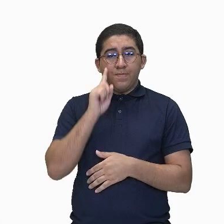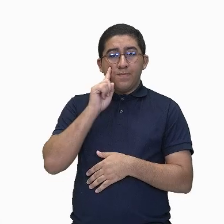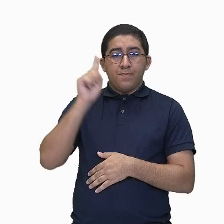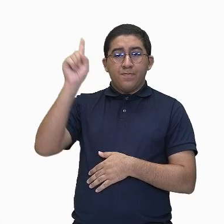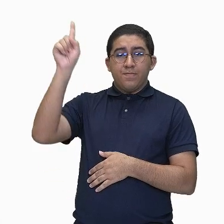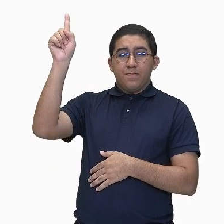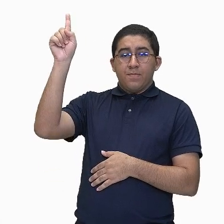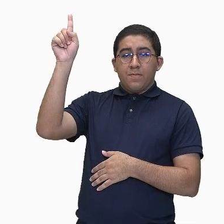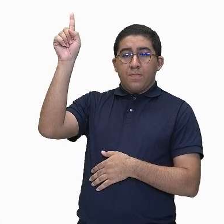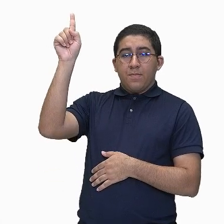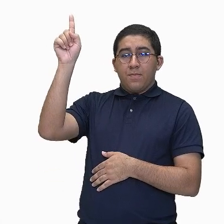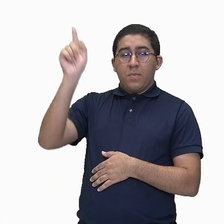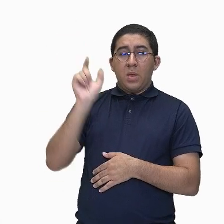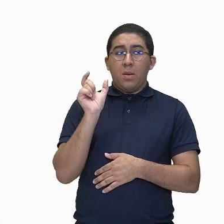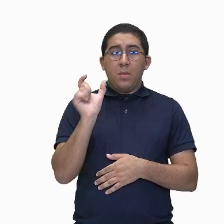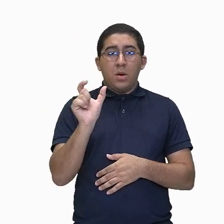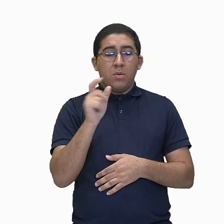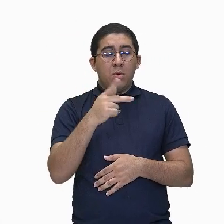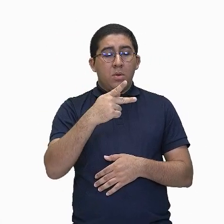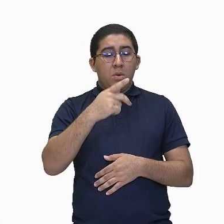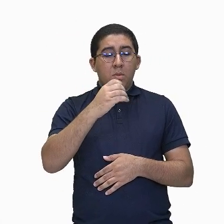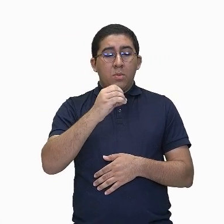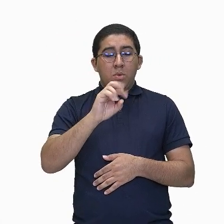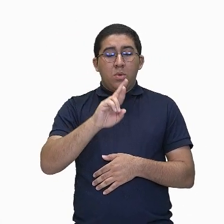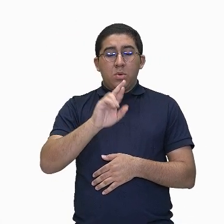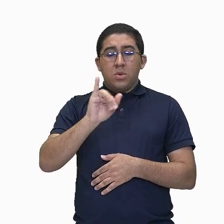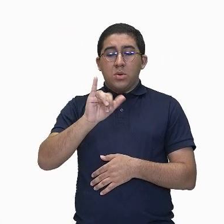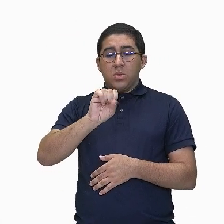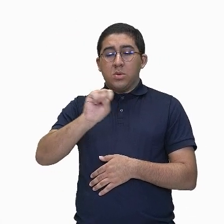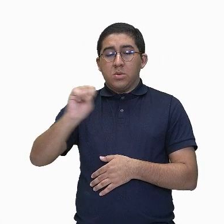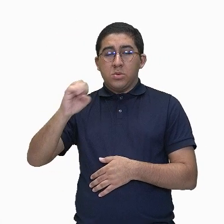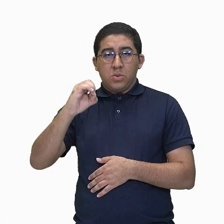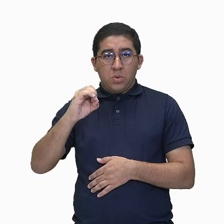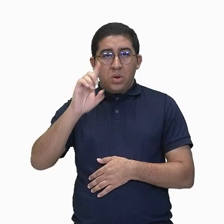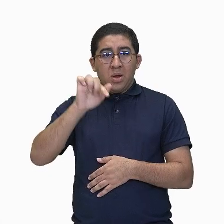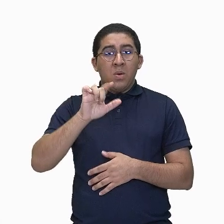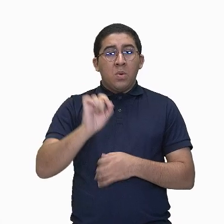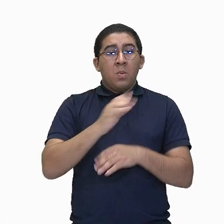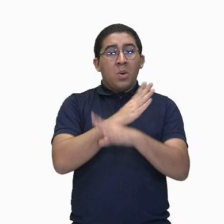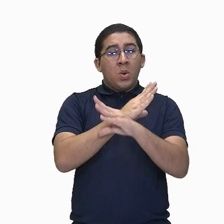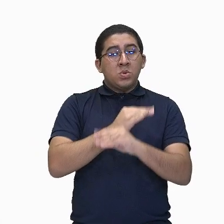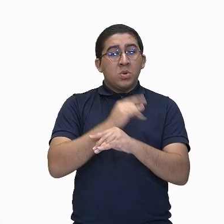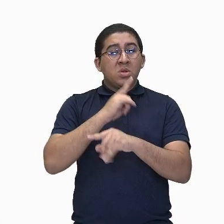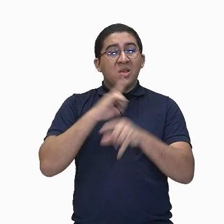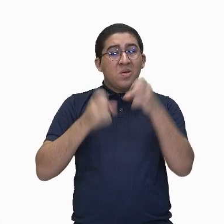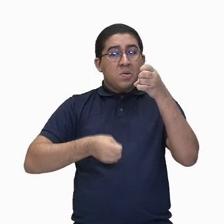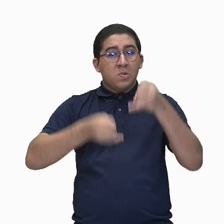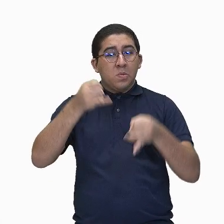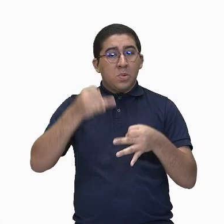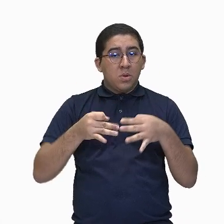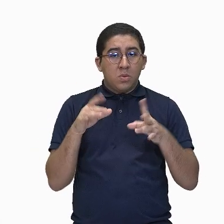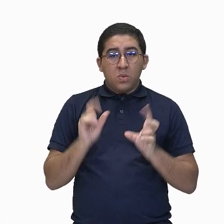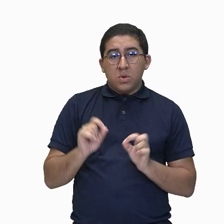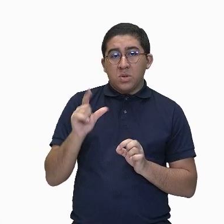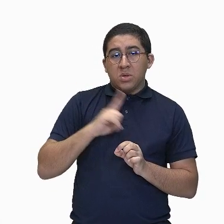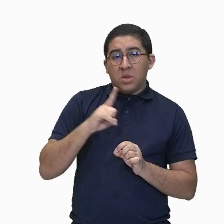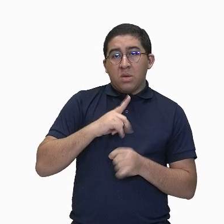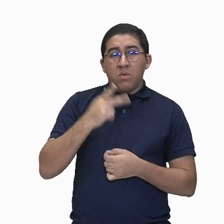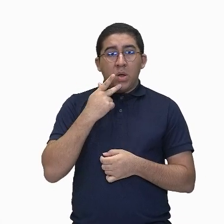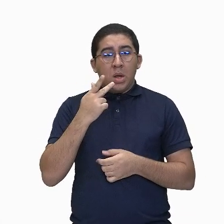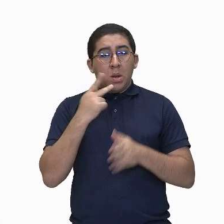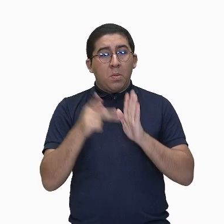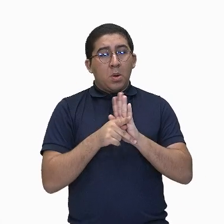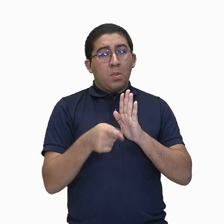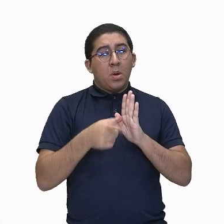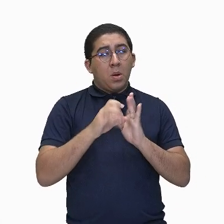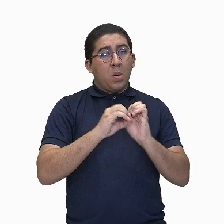é uma conjunção que está explicando, né, o que está sendo dito na oração